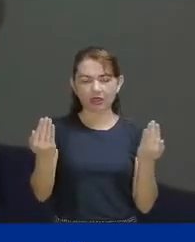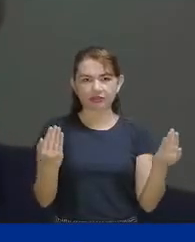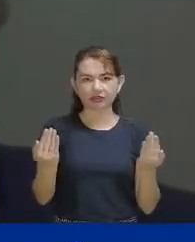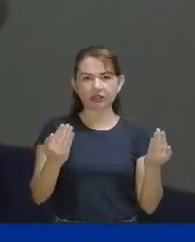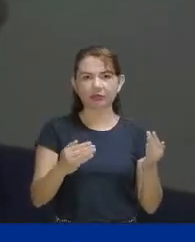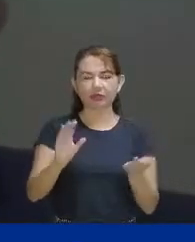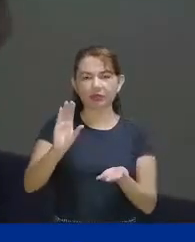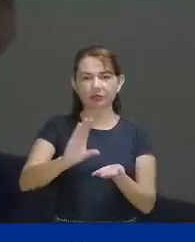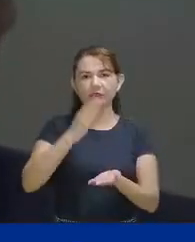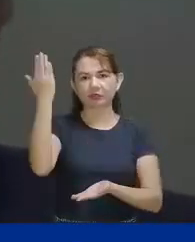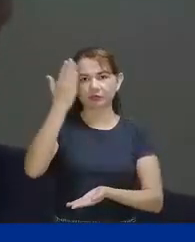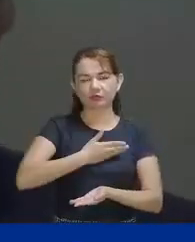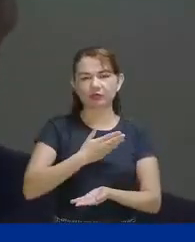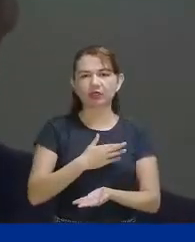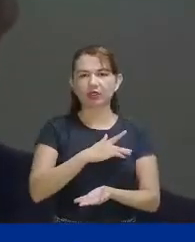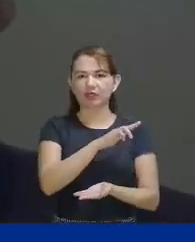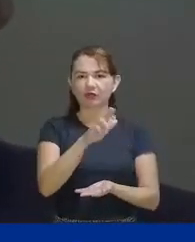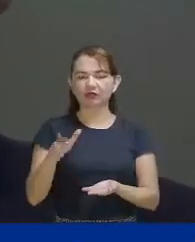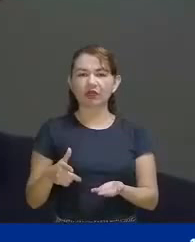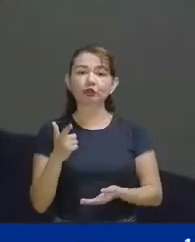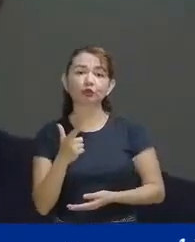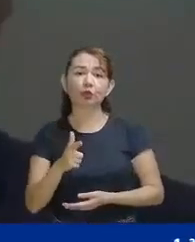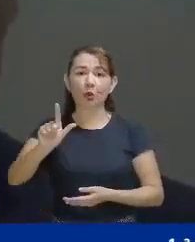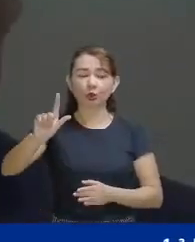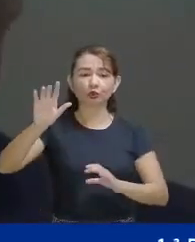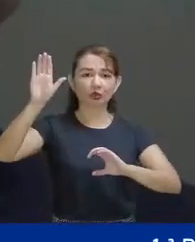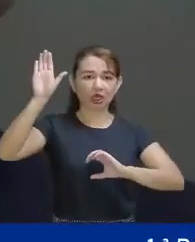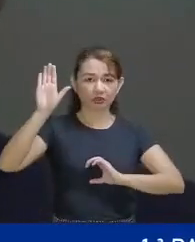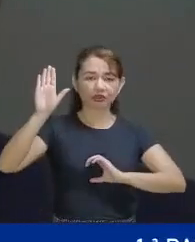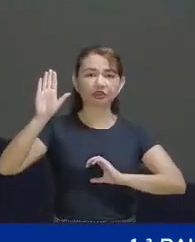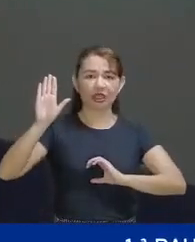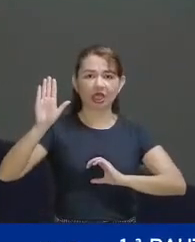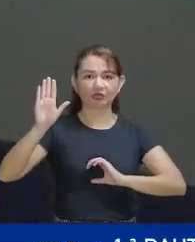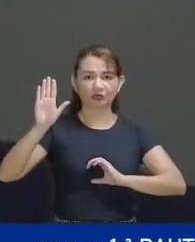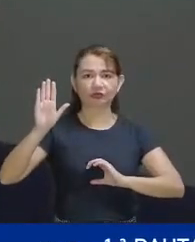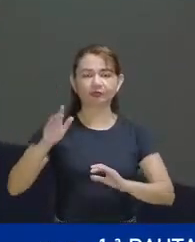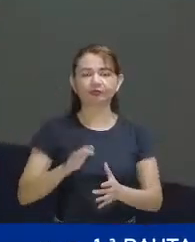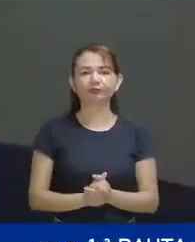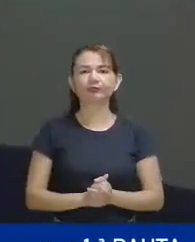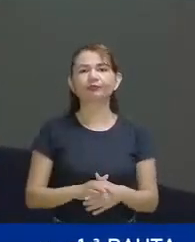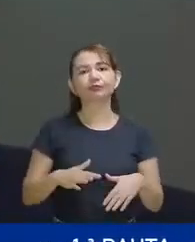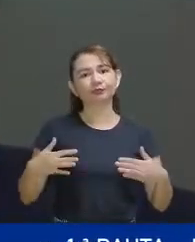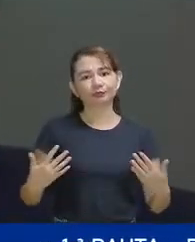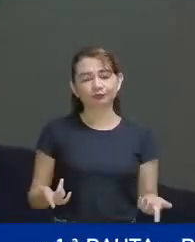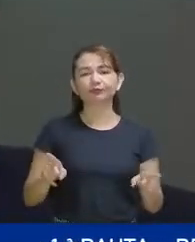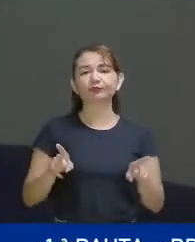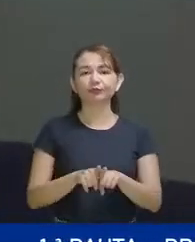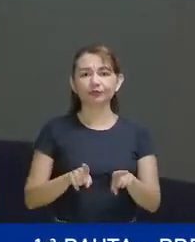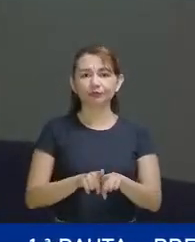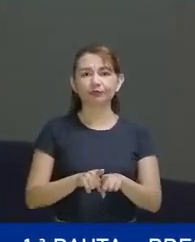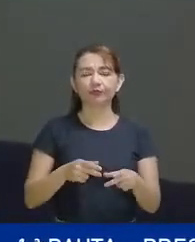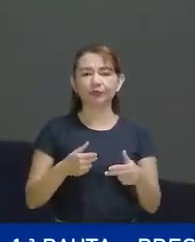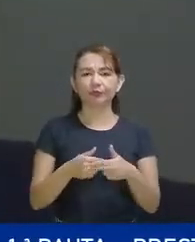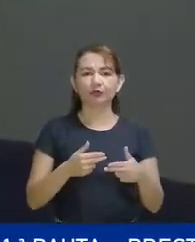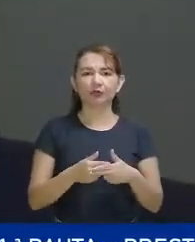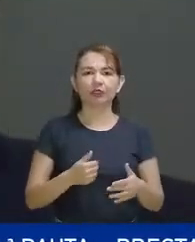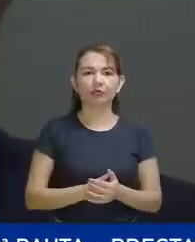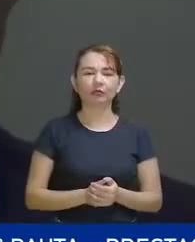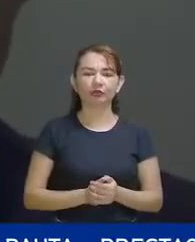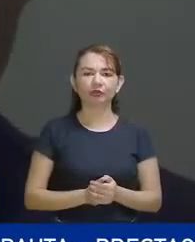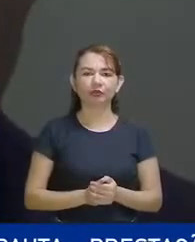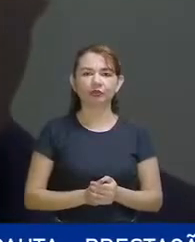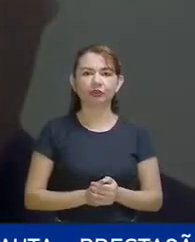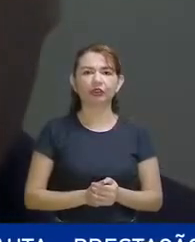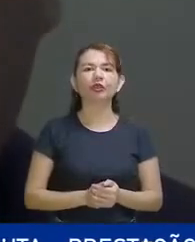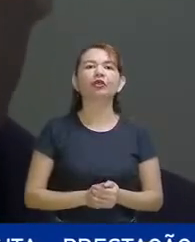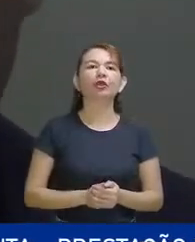Comparamos a prestação de contas dela com diversos candidatos ao mesmo cargo. Naquele momento também utilizamos a comparação com cargos